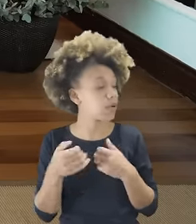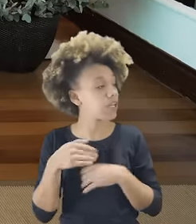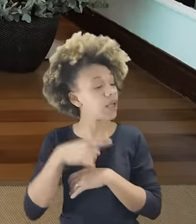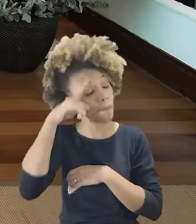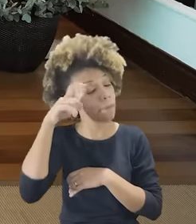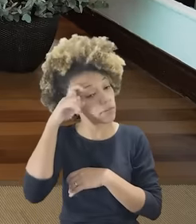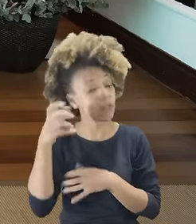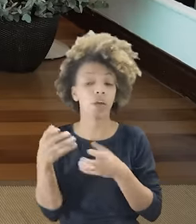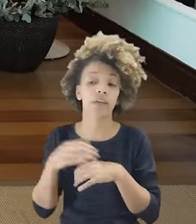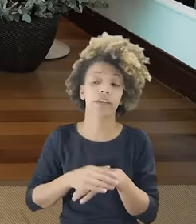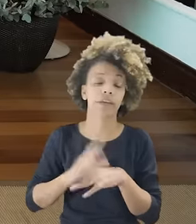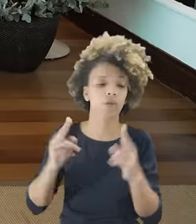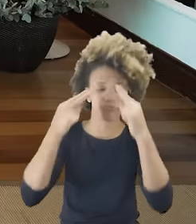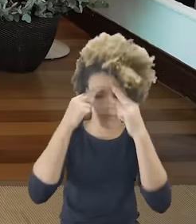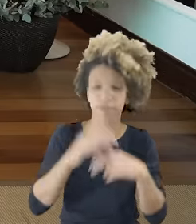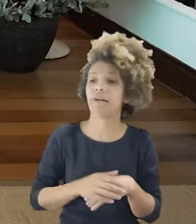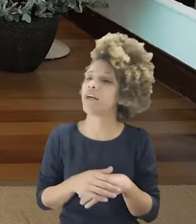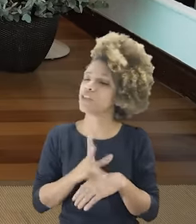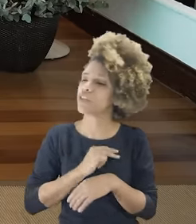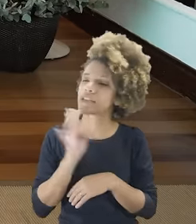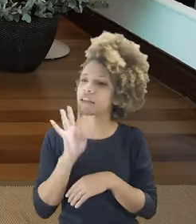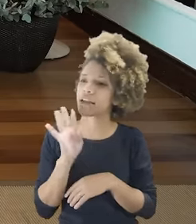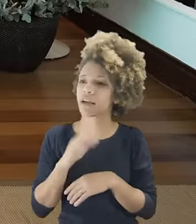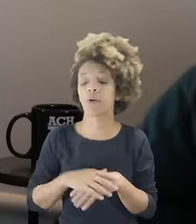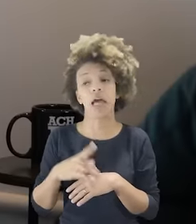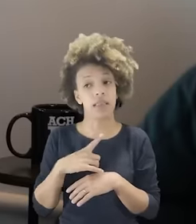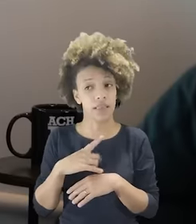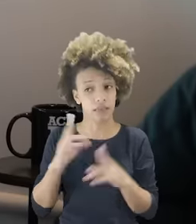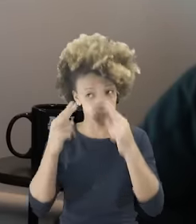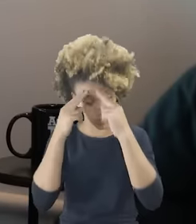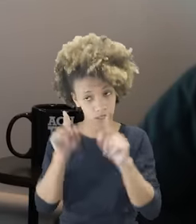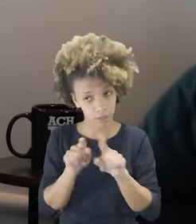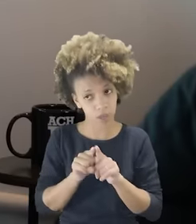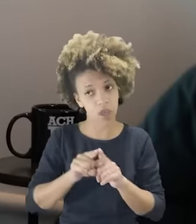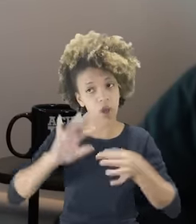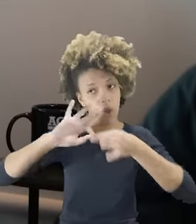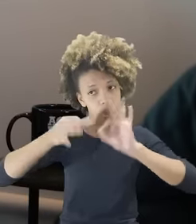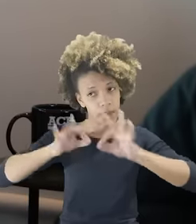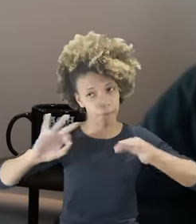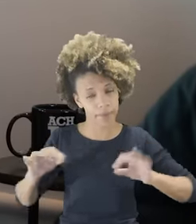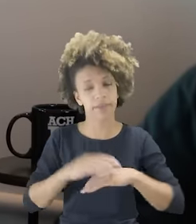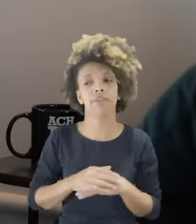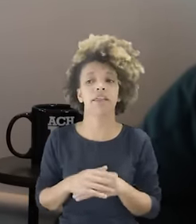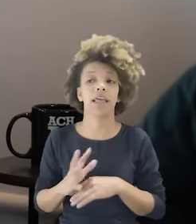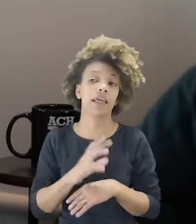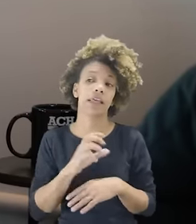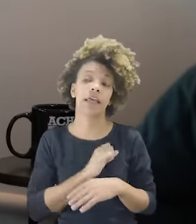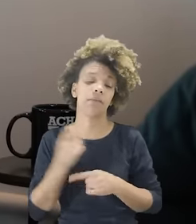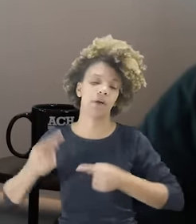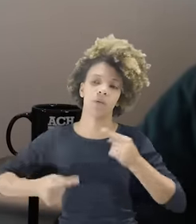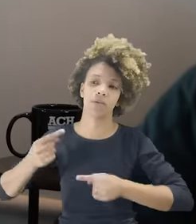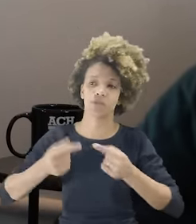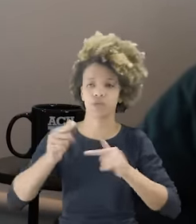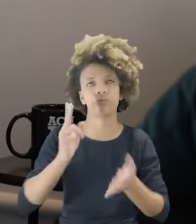eu queria ter um síndrome disso ai que bacana tem a síndrome de olimpíada que é aquele aquela pessoa que adora ficar